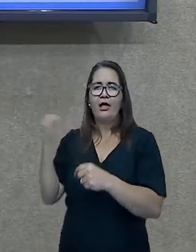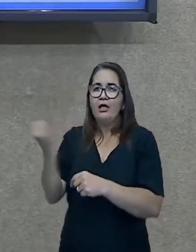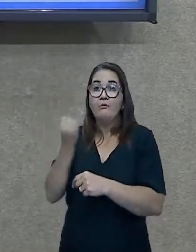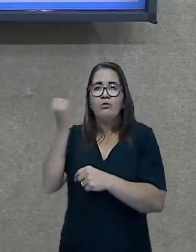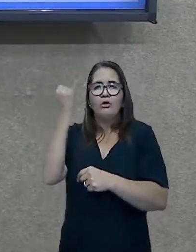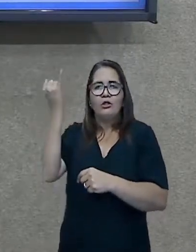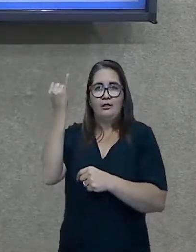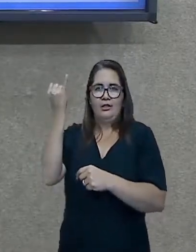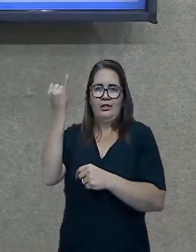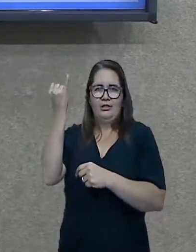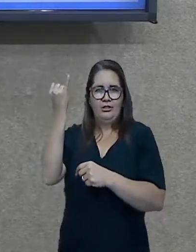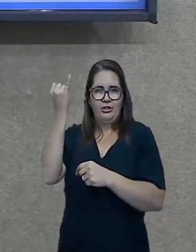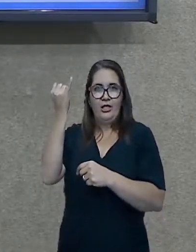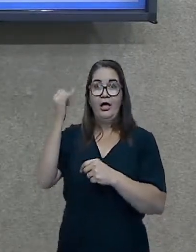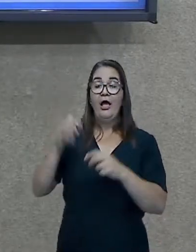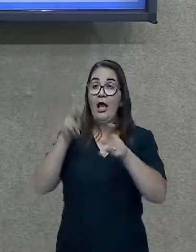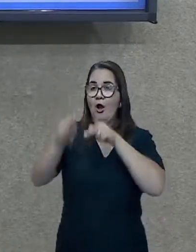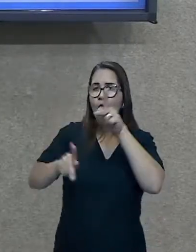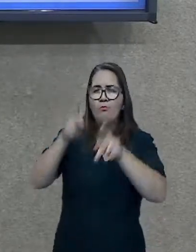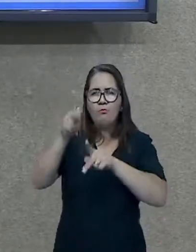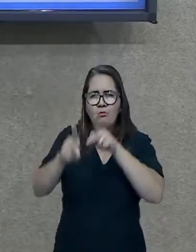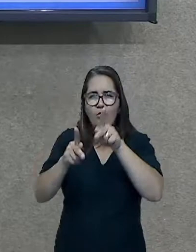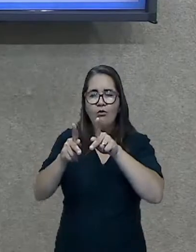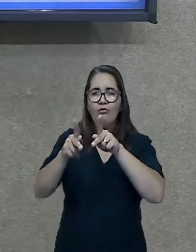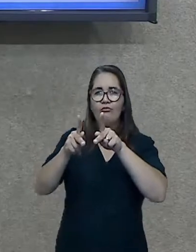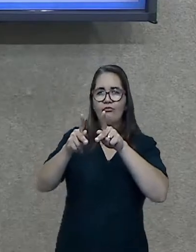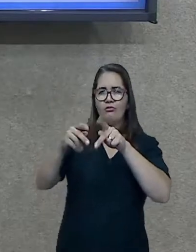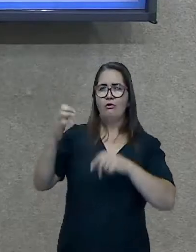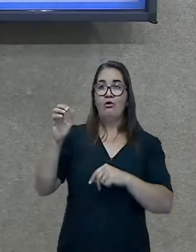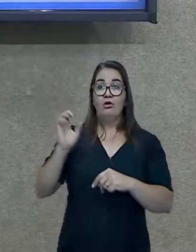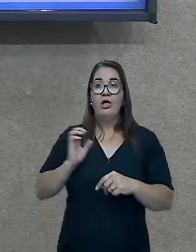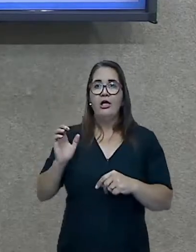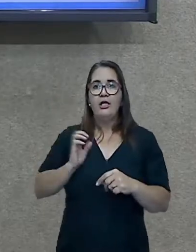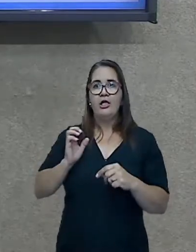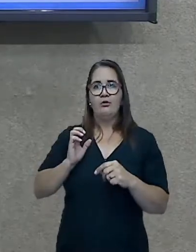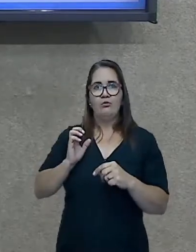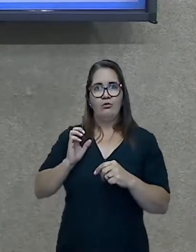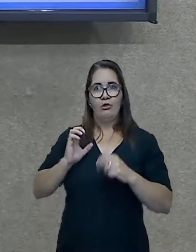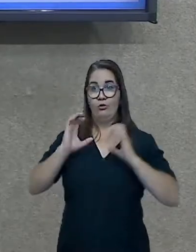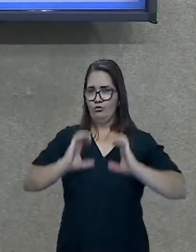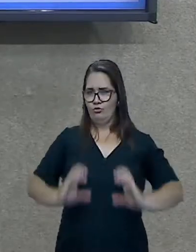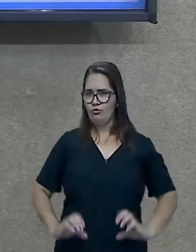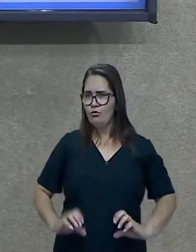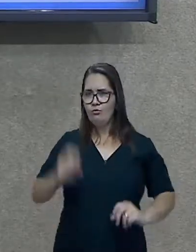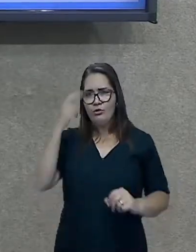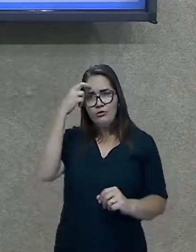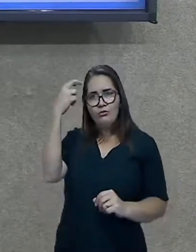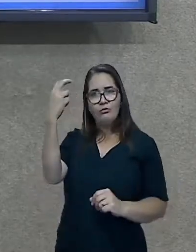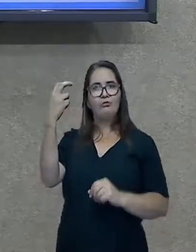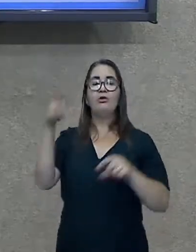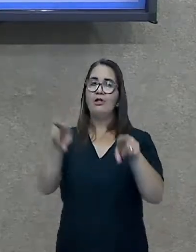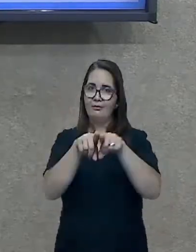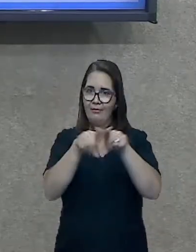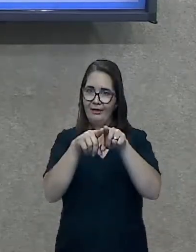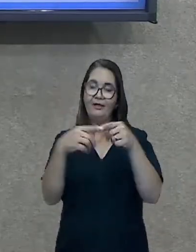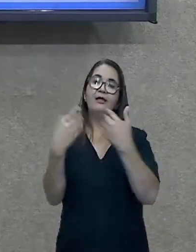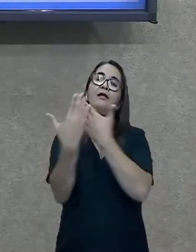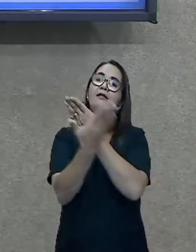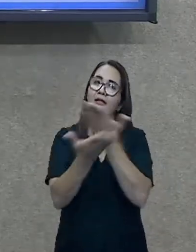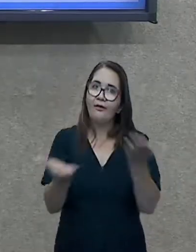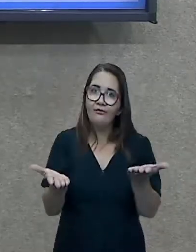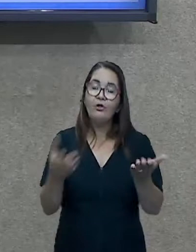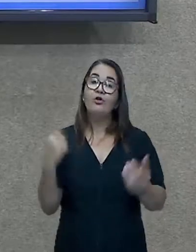Agora, vocês têm condições de responder as duas perguntinhas que eu fiz no início? Acho que sim. Então, por aqui